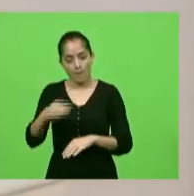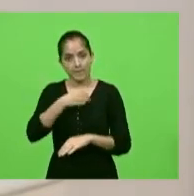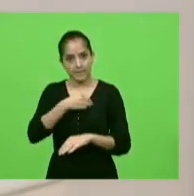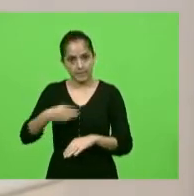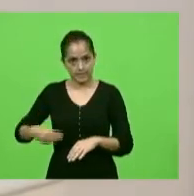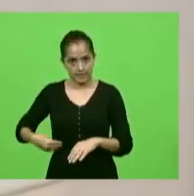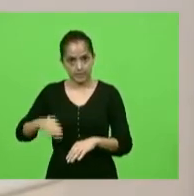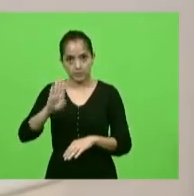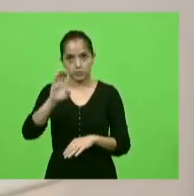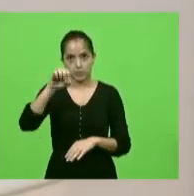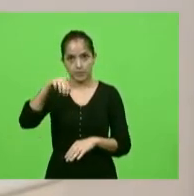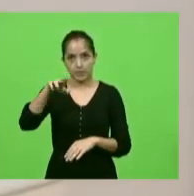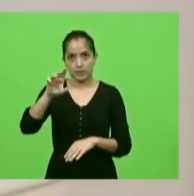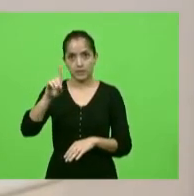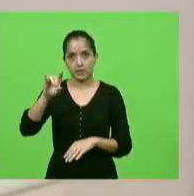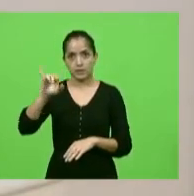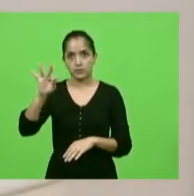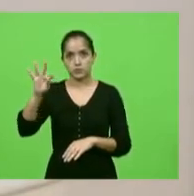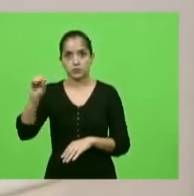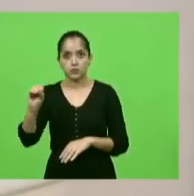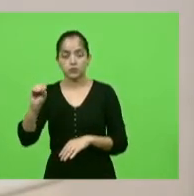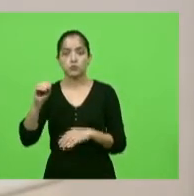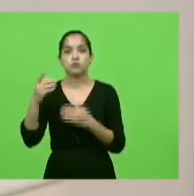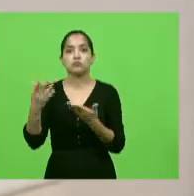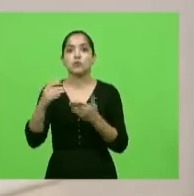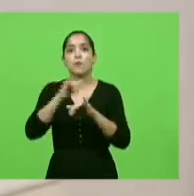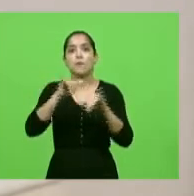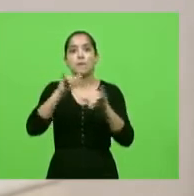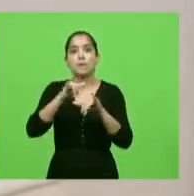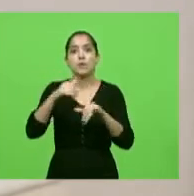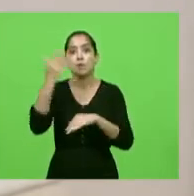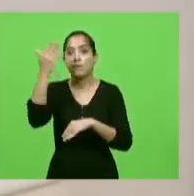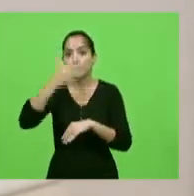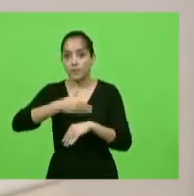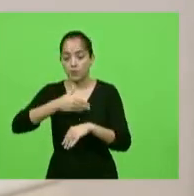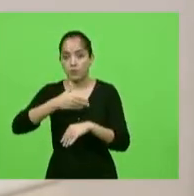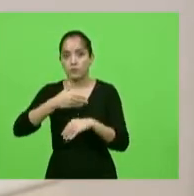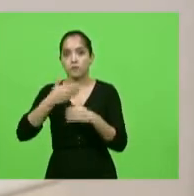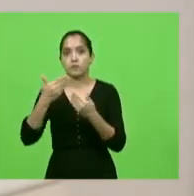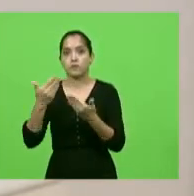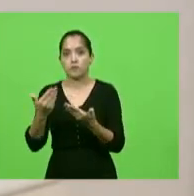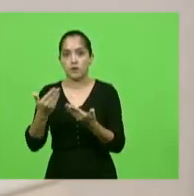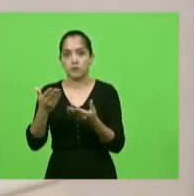indeferir o compartilhamento de elementos de informação e de prova constantes no inquérito